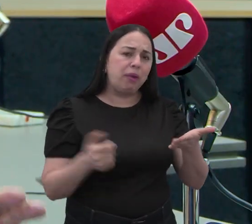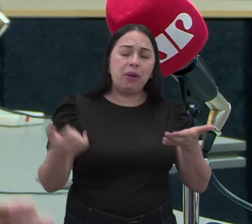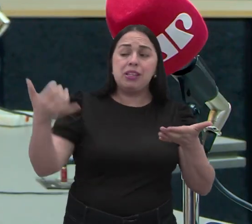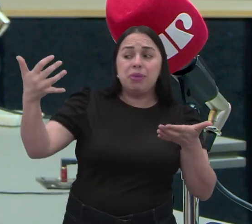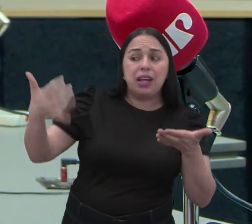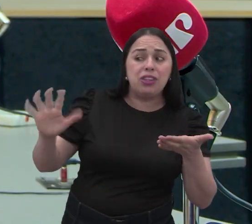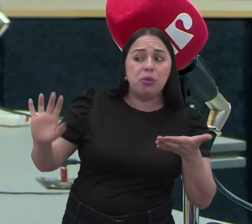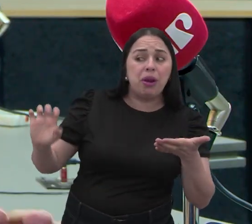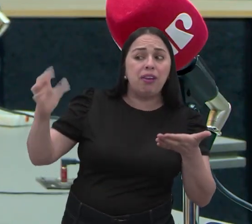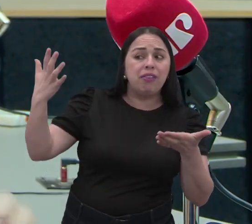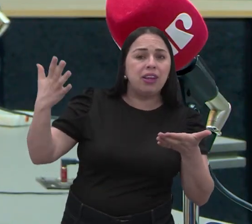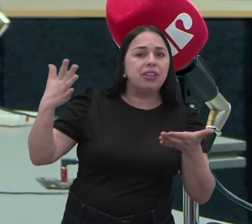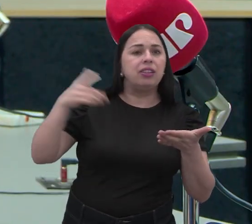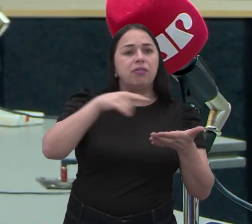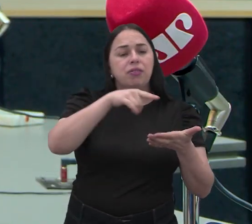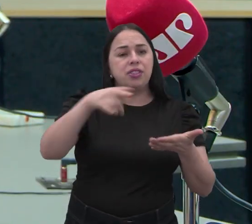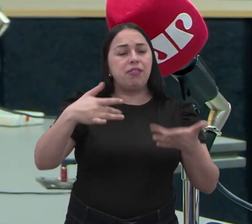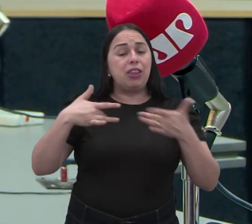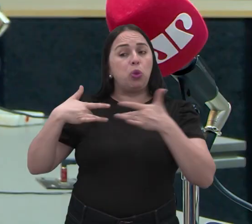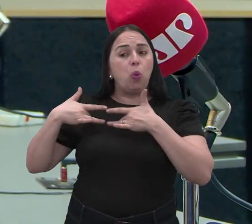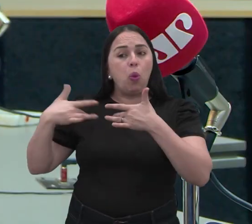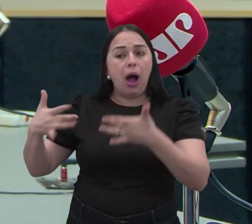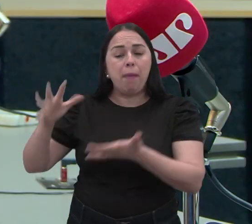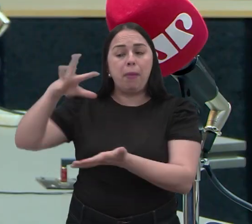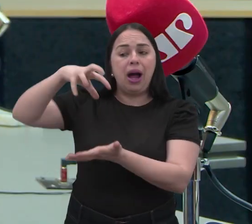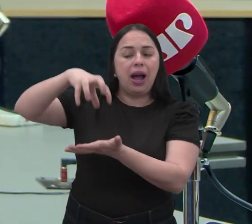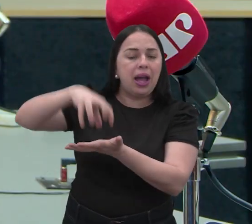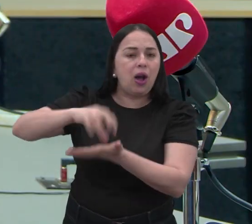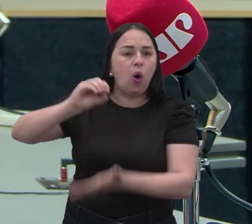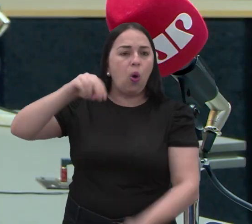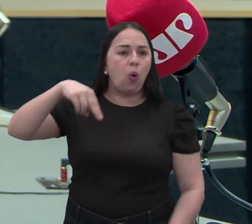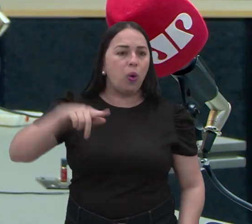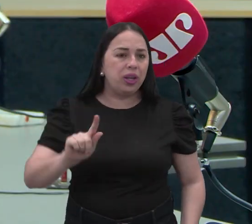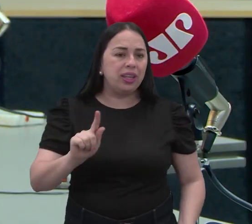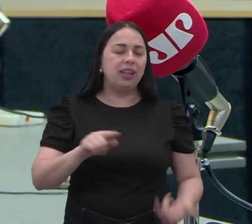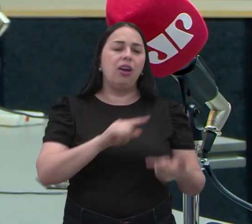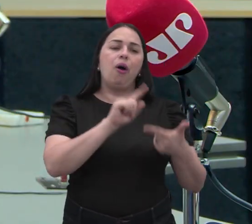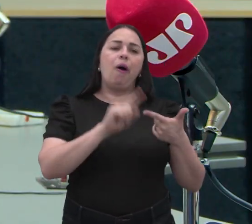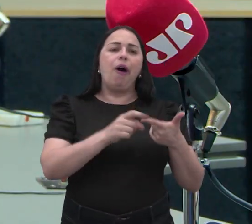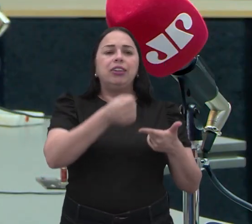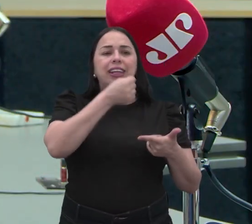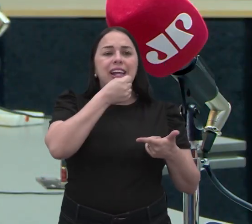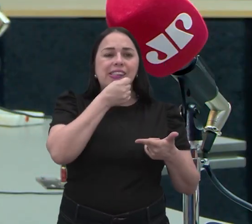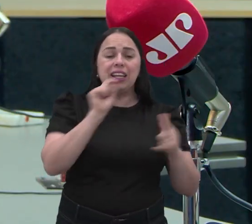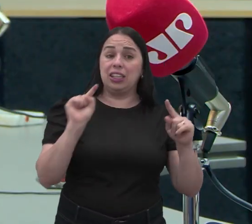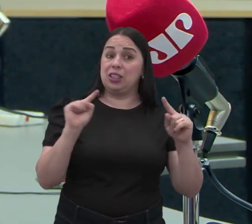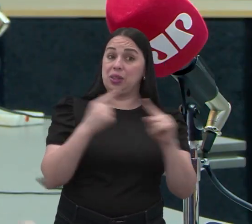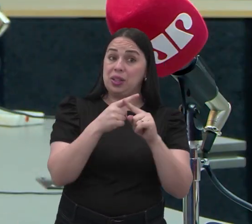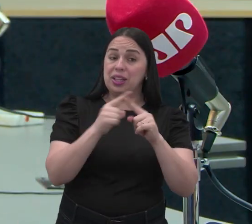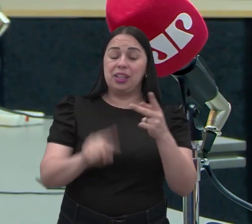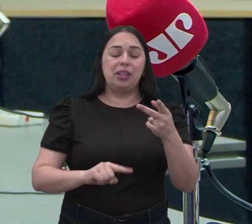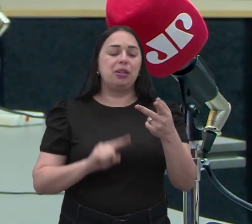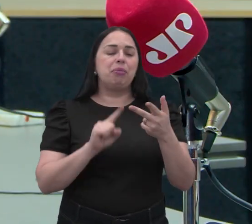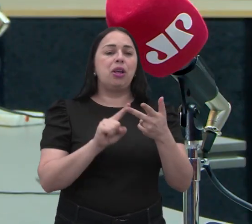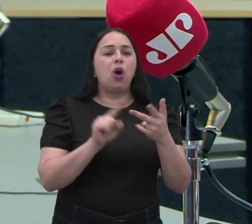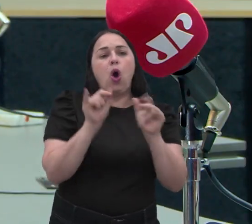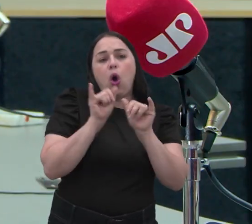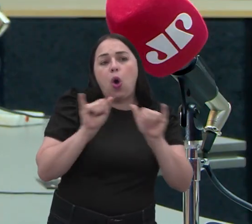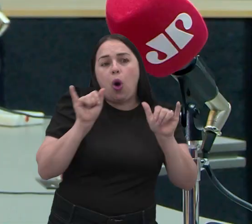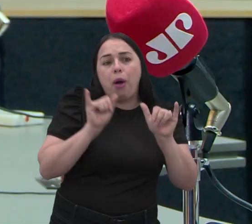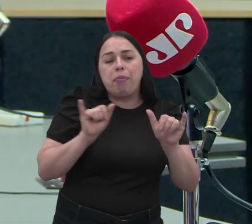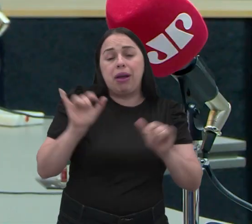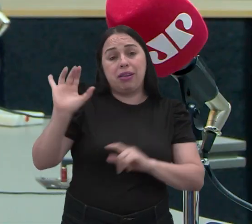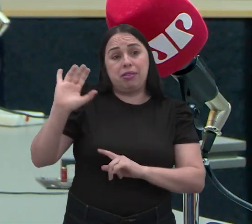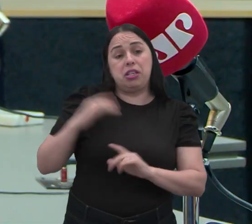para, olha, você vai doar para a entidade tal. Seja você fazendo a locução, seja você produzindo um